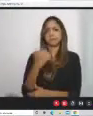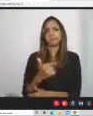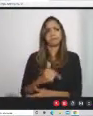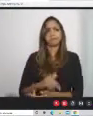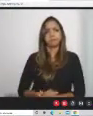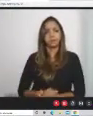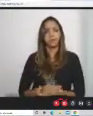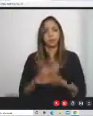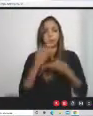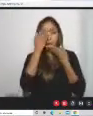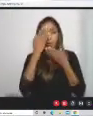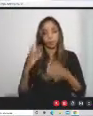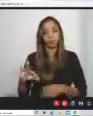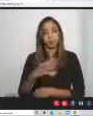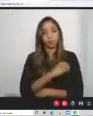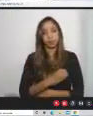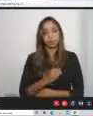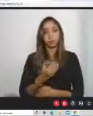um pouco.